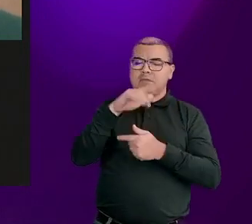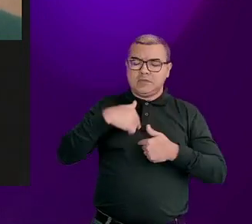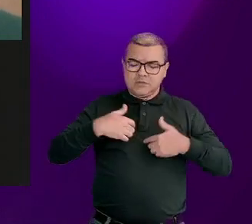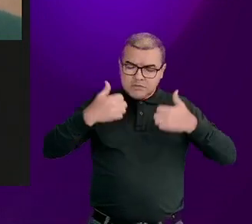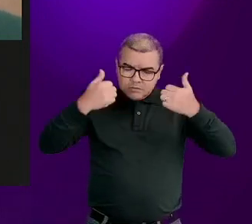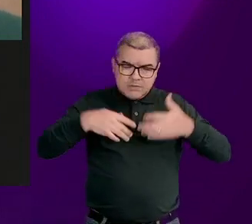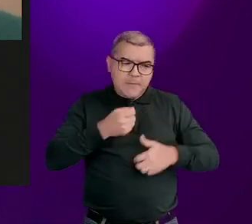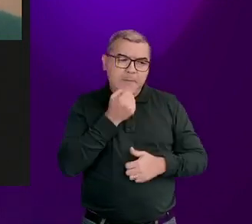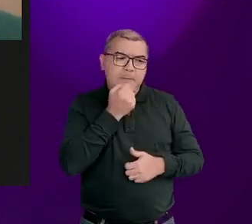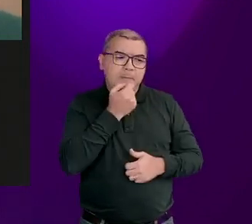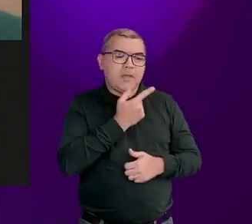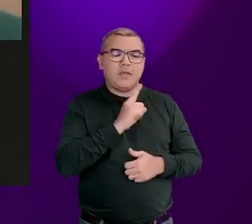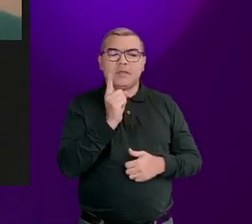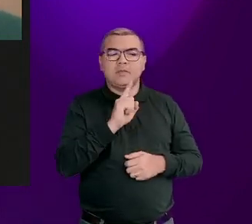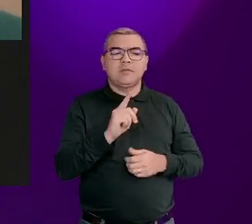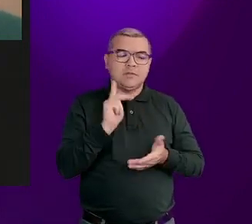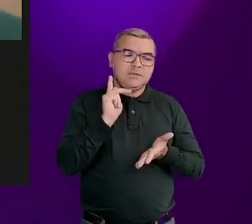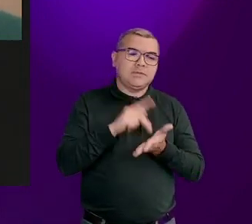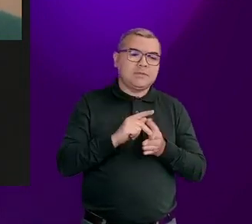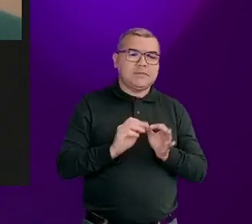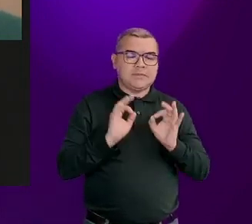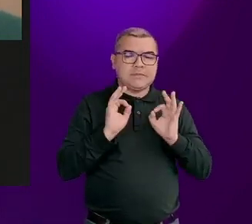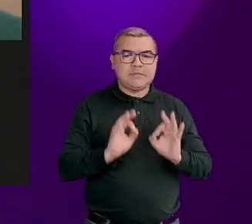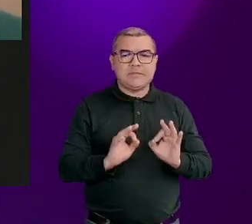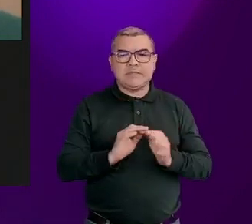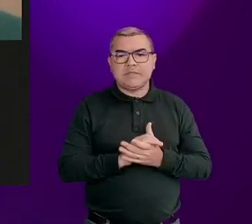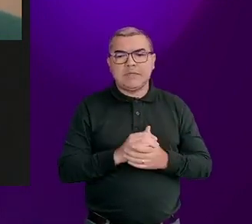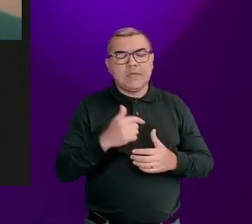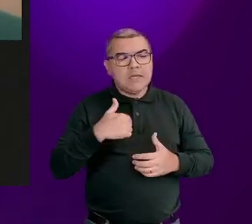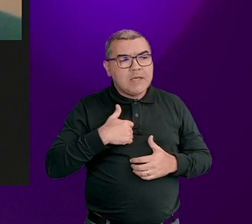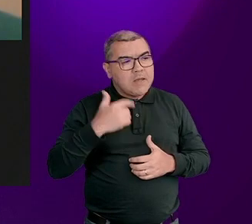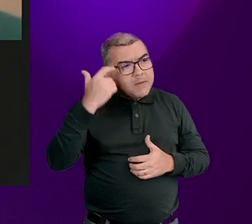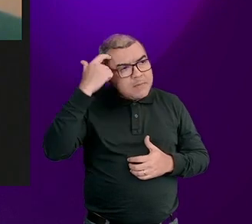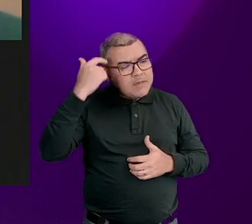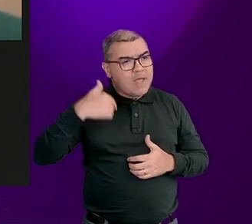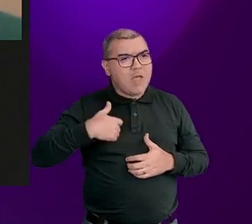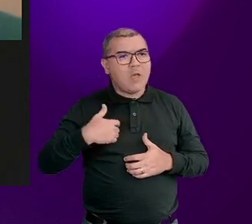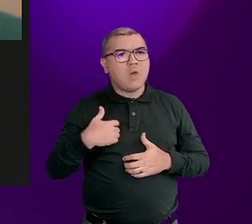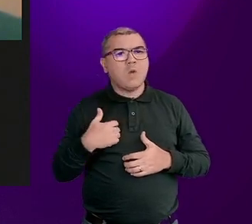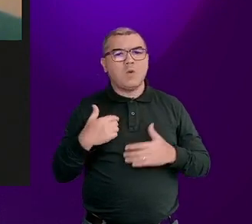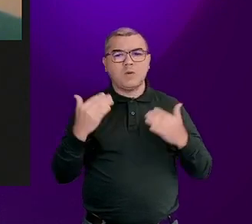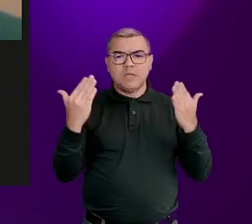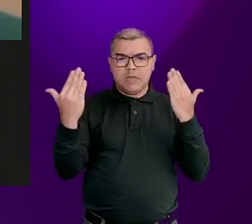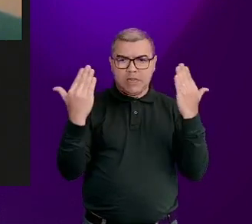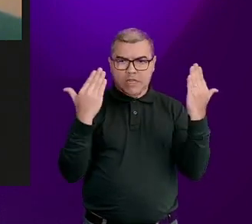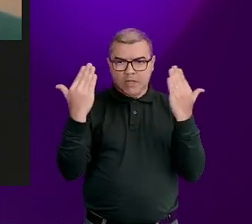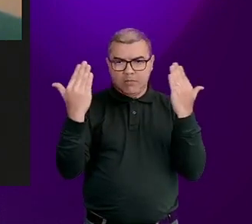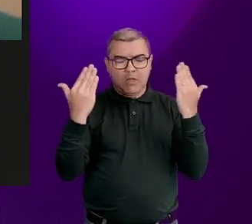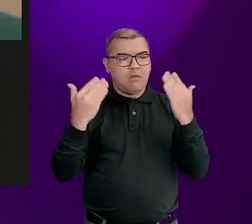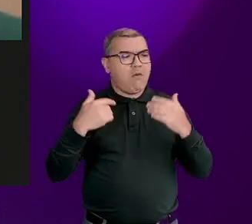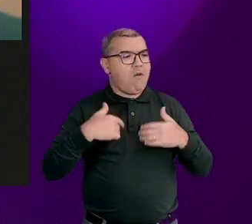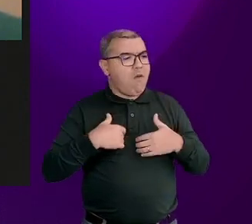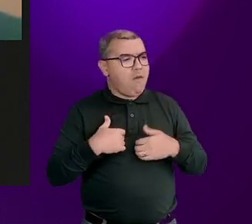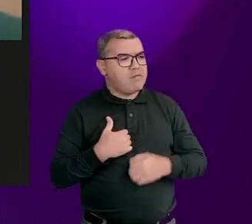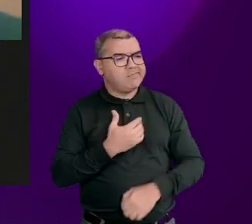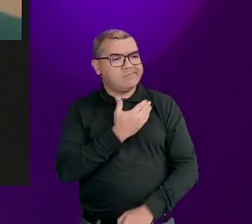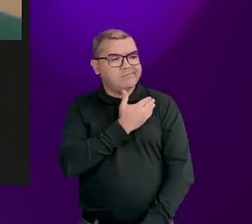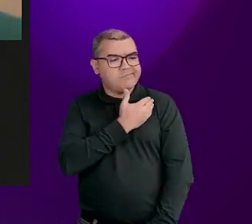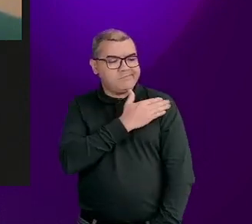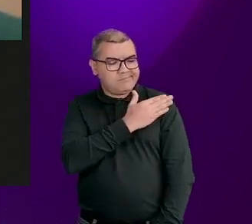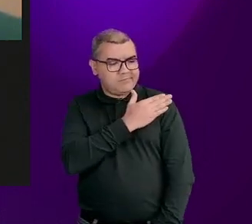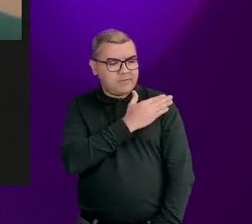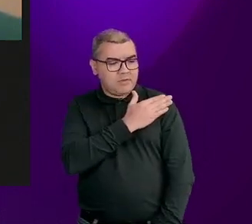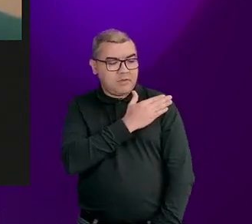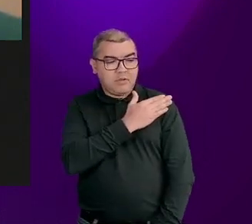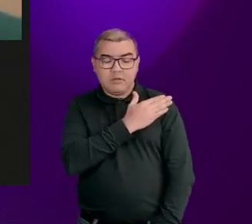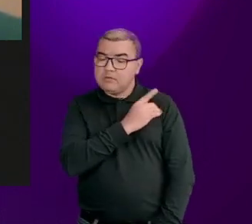uma piada, mas isso é absolutamente verdadeiro, porque eu, como terapeuta, se eu não tenho preconceito com a